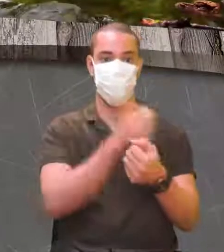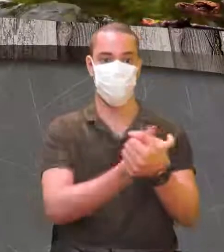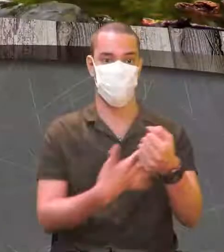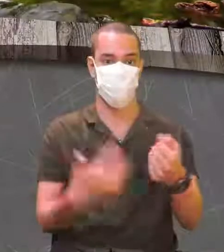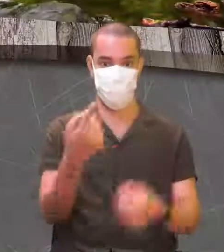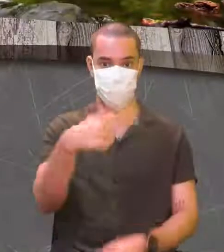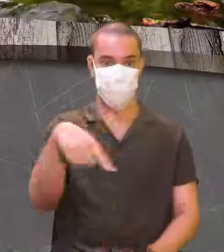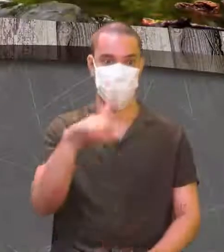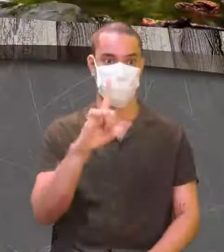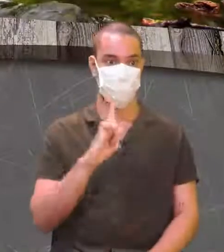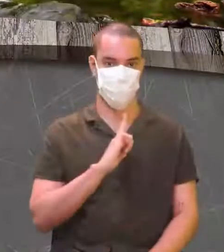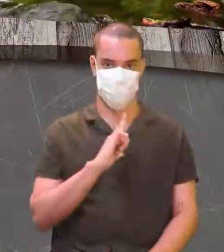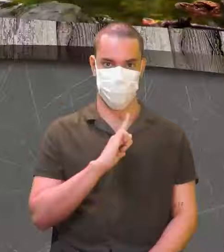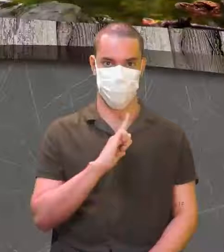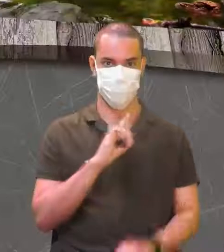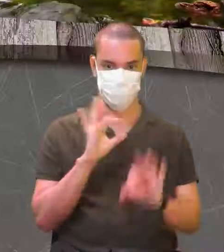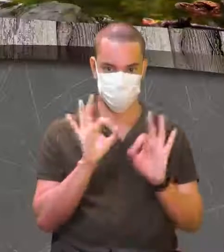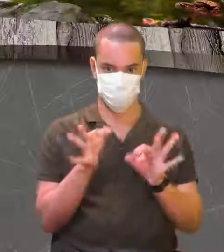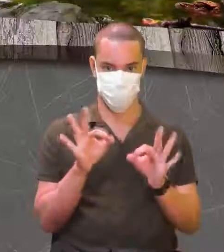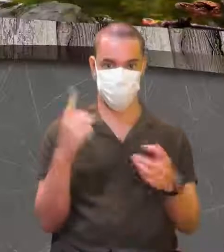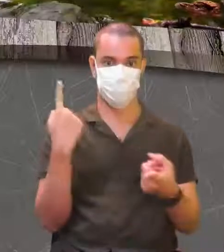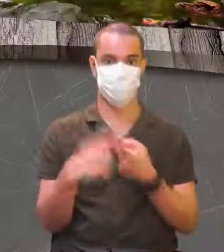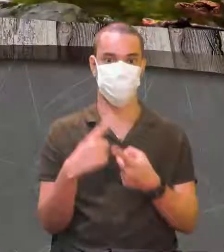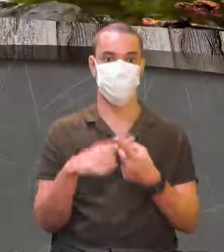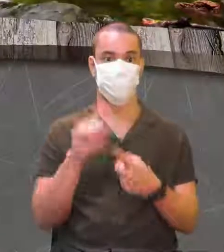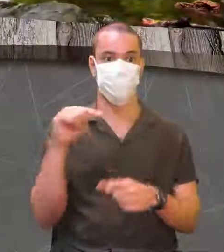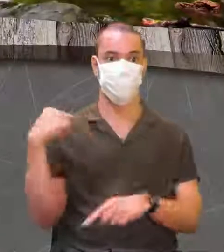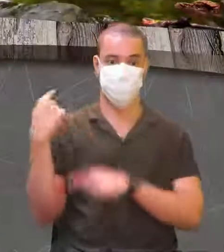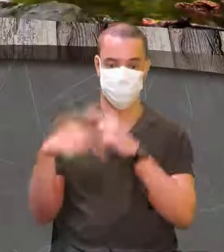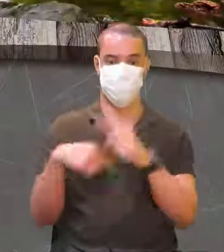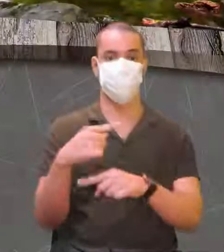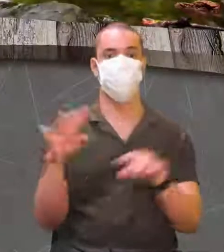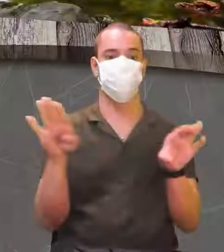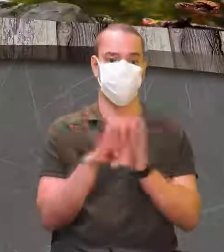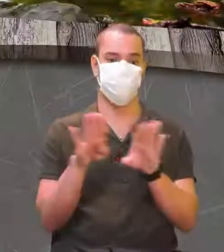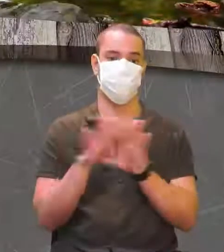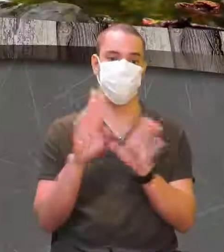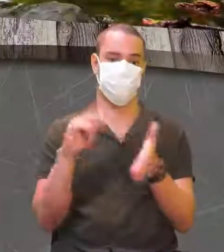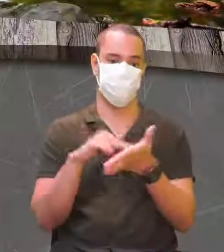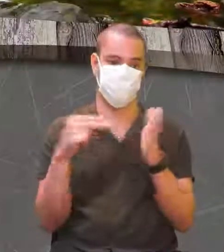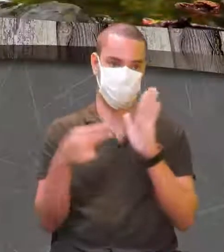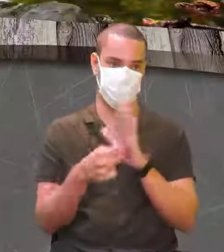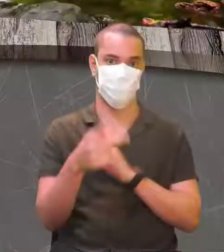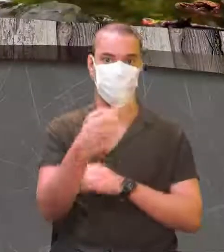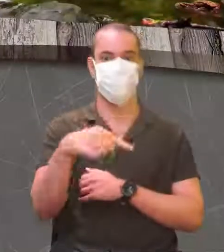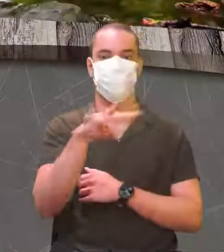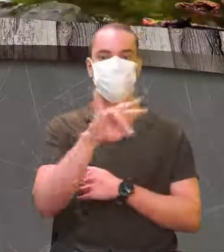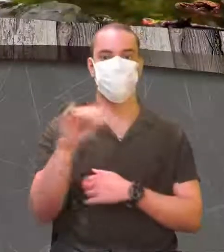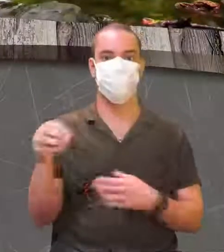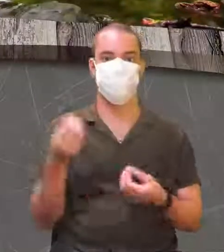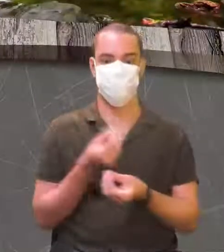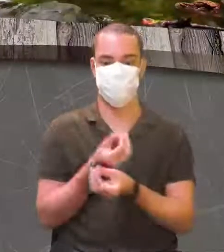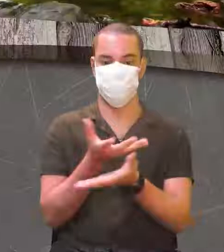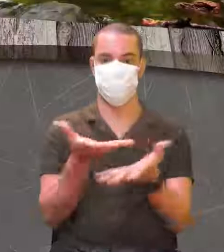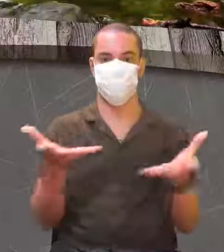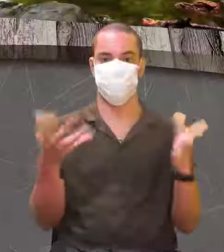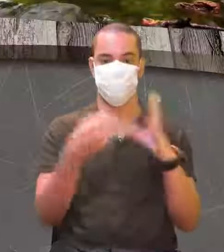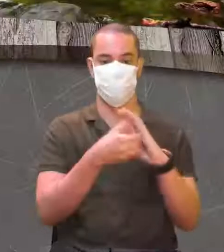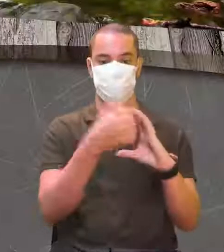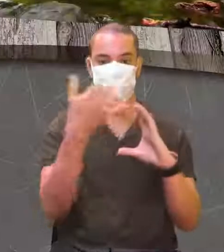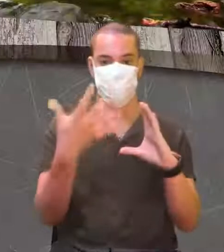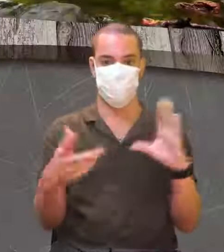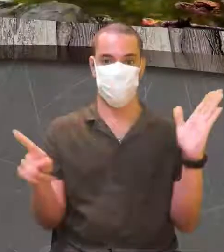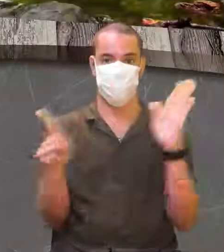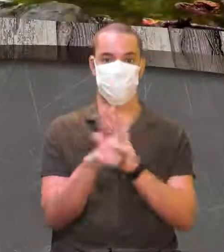você carrega, tá? Porque é uma herança também. Você vai estar transmitindo essa